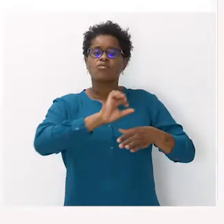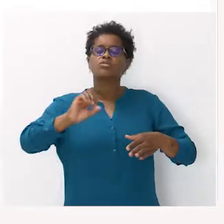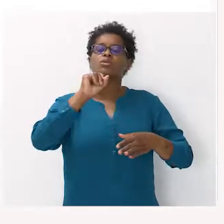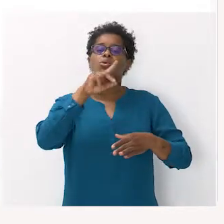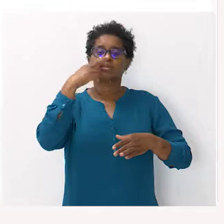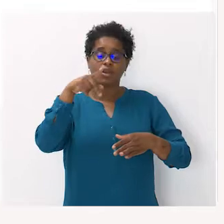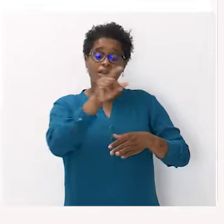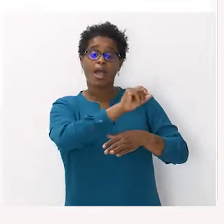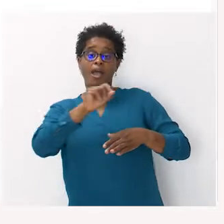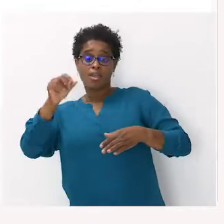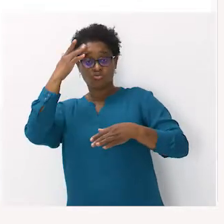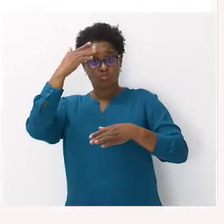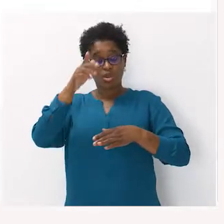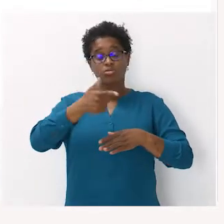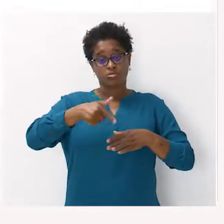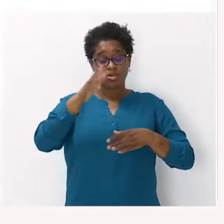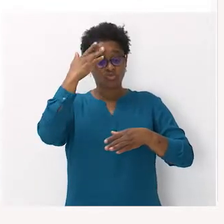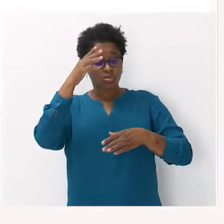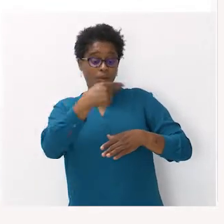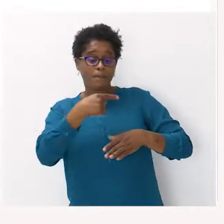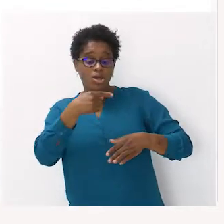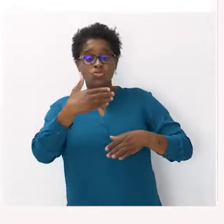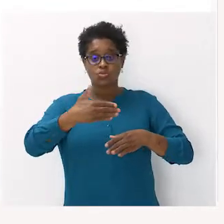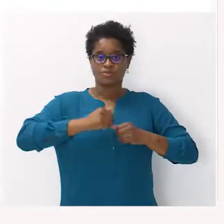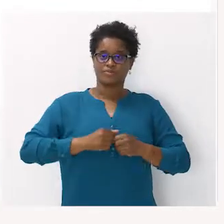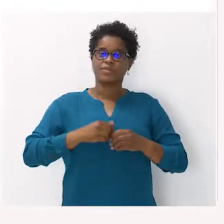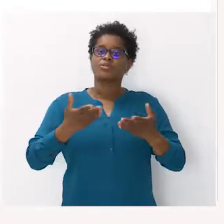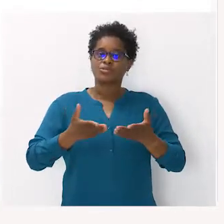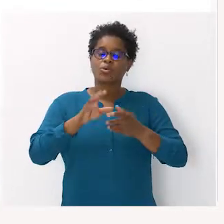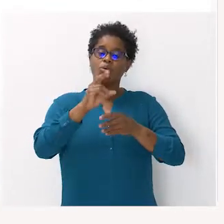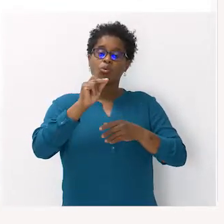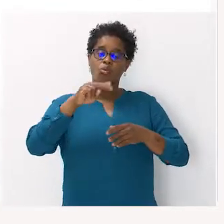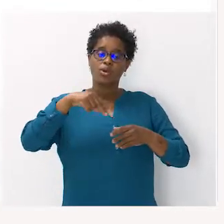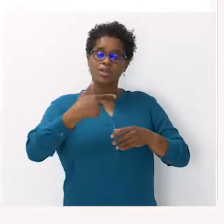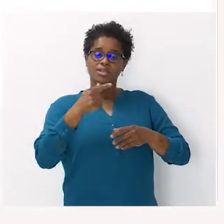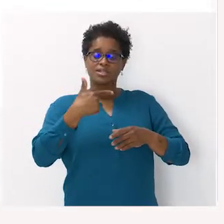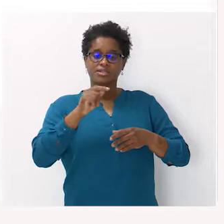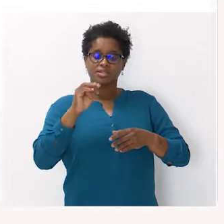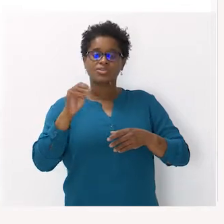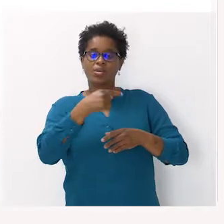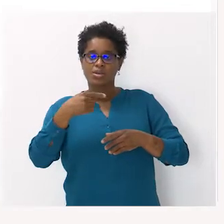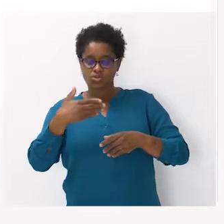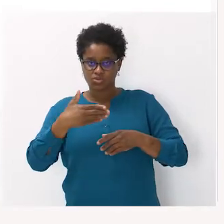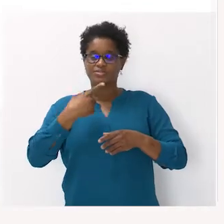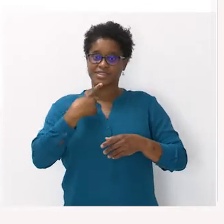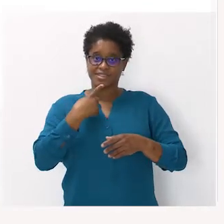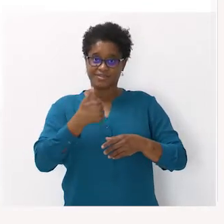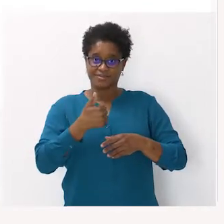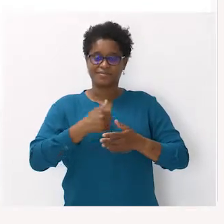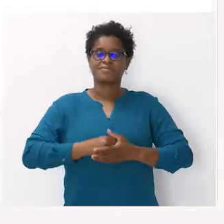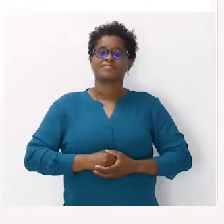aqui, na nossa reta numérica, é o número menos 1. Então, o antecessor é menos 1,